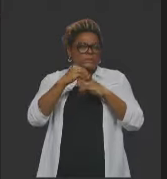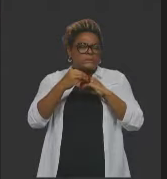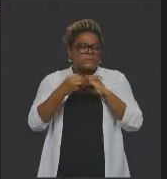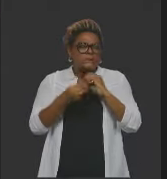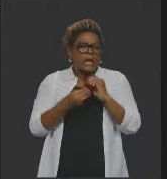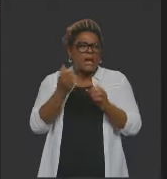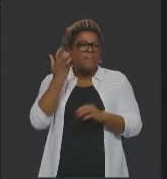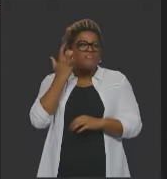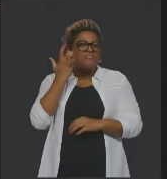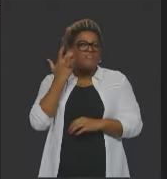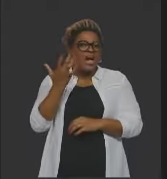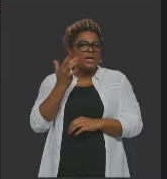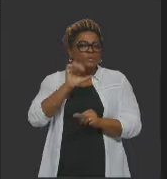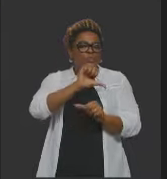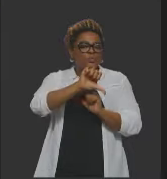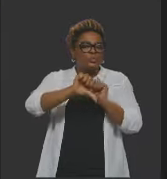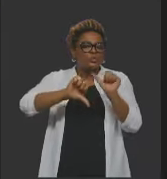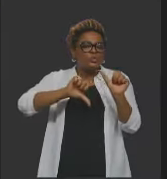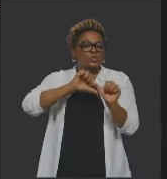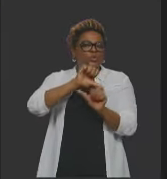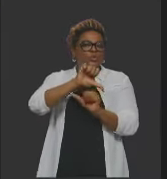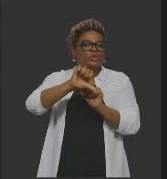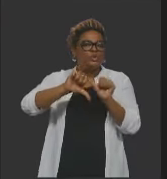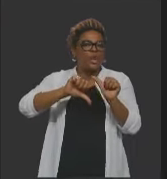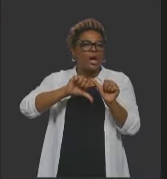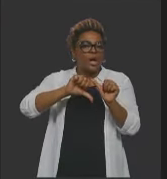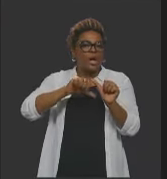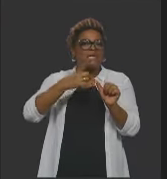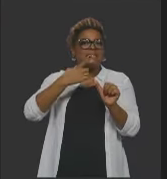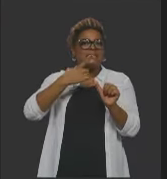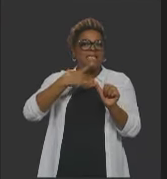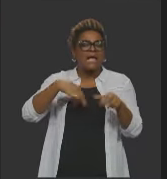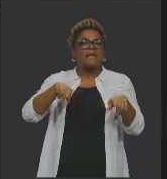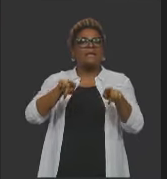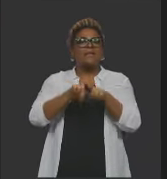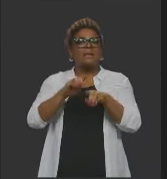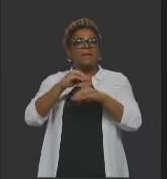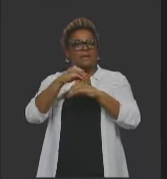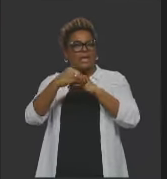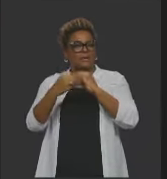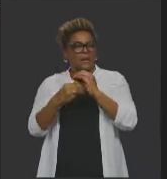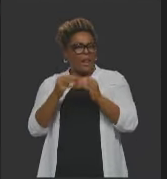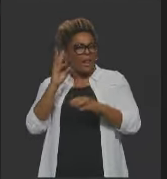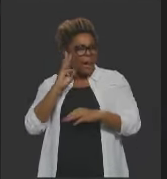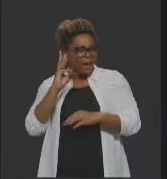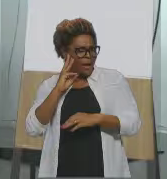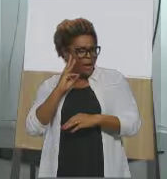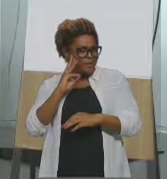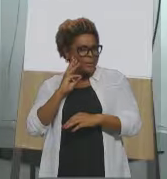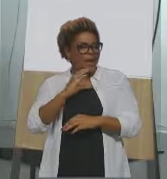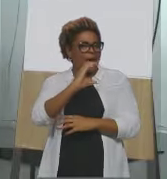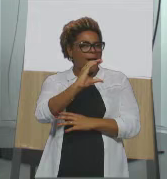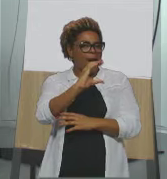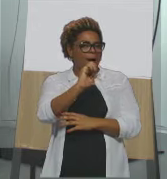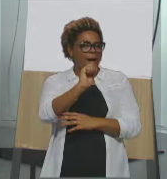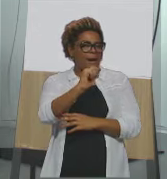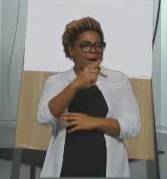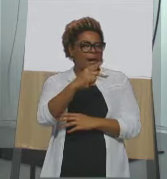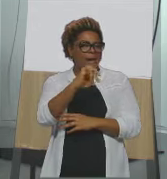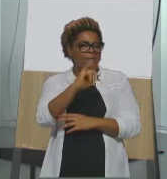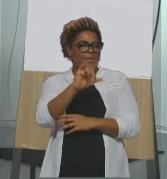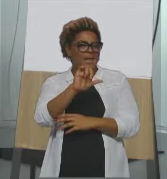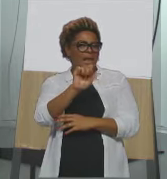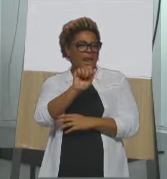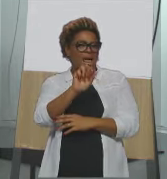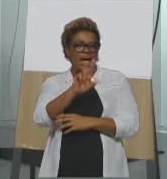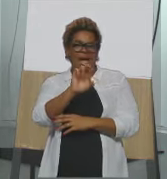facilita a troca de substâncias entre o sangue e a célula. Então, eu falei para vocês que os capilares, eles são estruturas bem